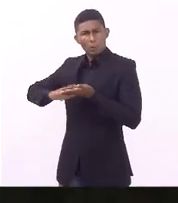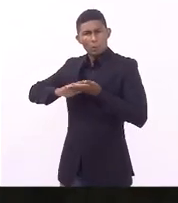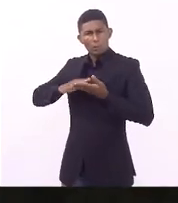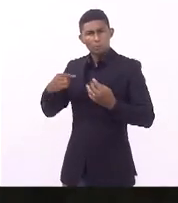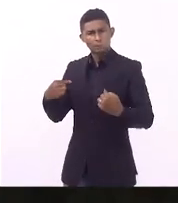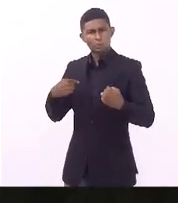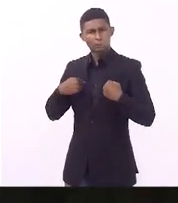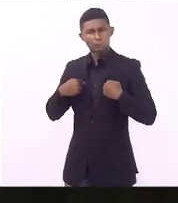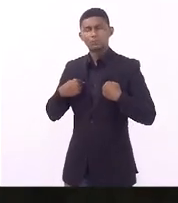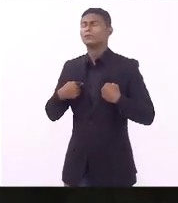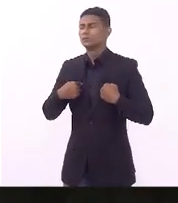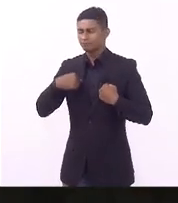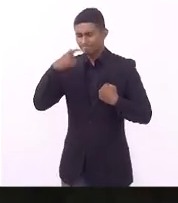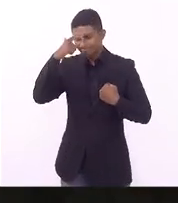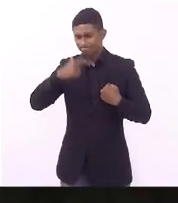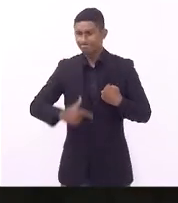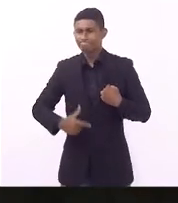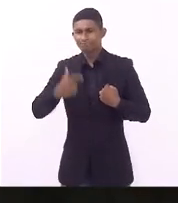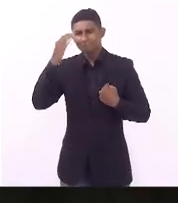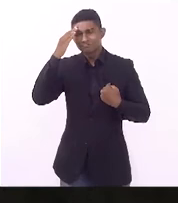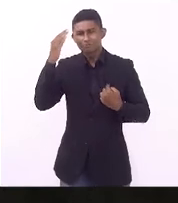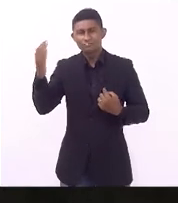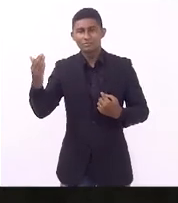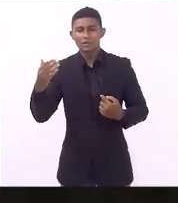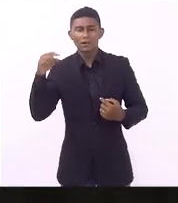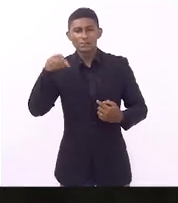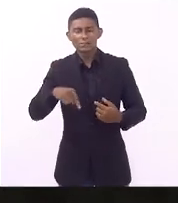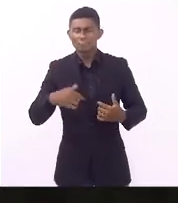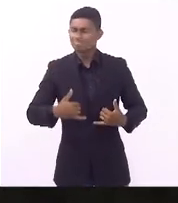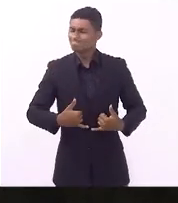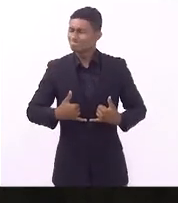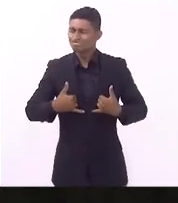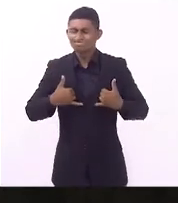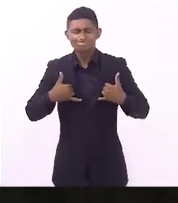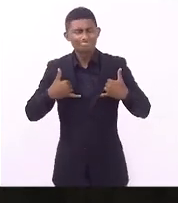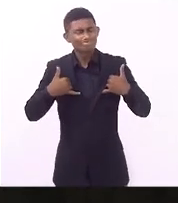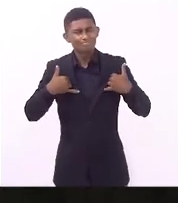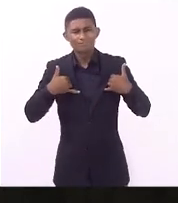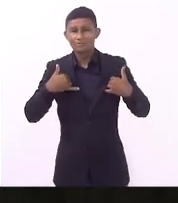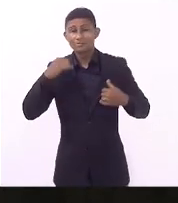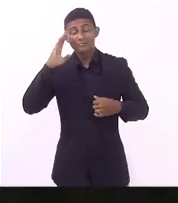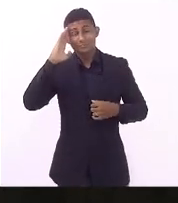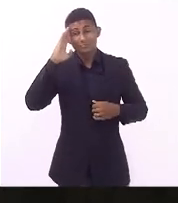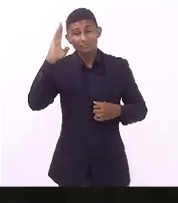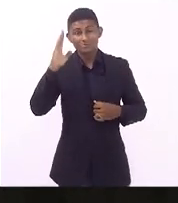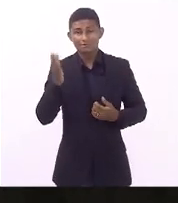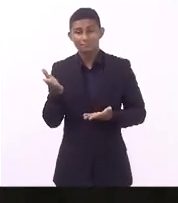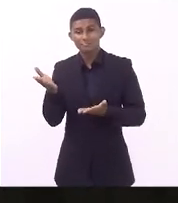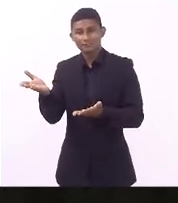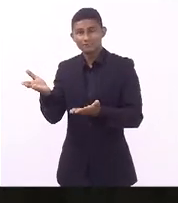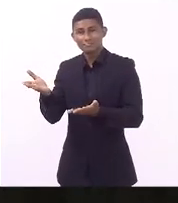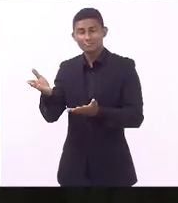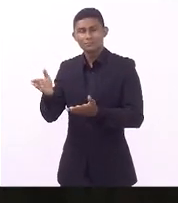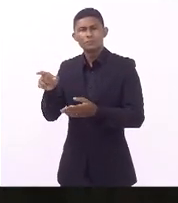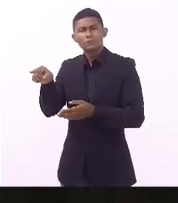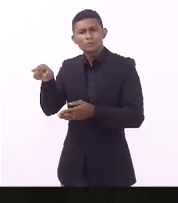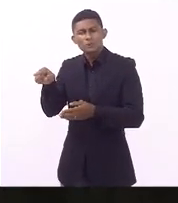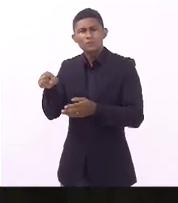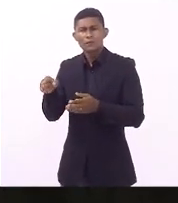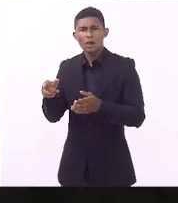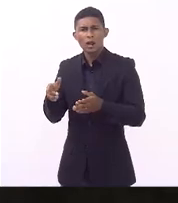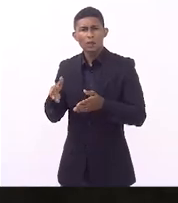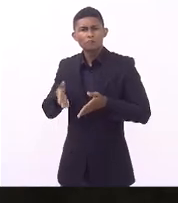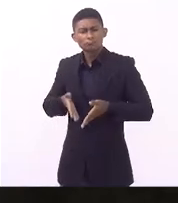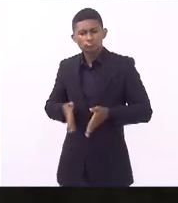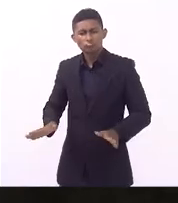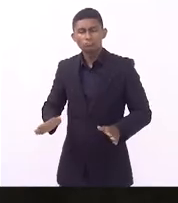falou aqui a meu respeito. Sinto-me honrado por essa homenagem, ainda mais partindo de uma guerreira de origem humilde, nascida no